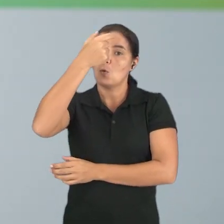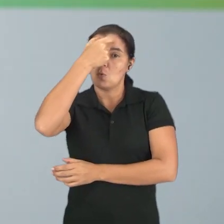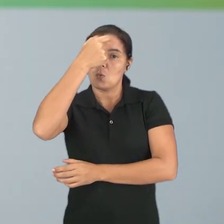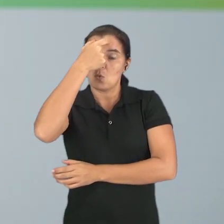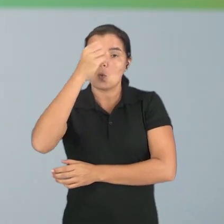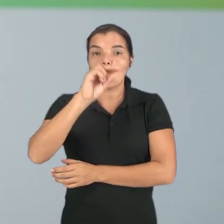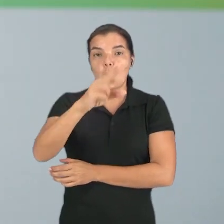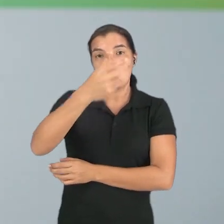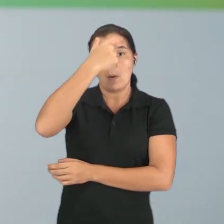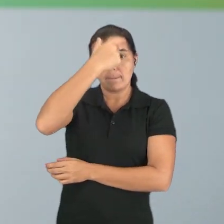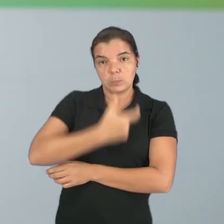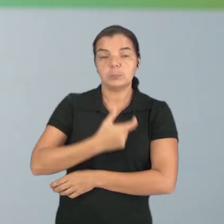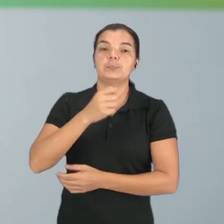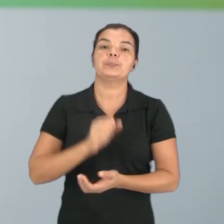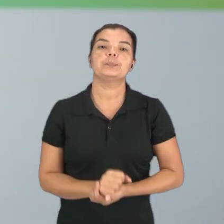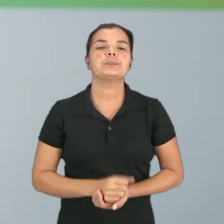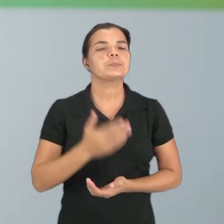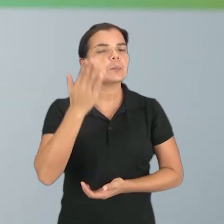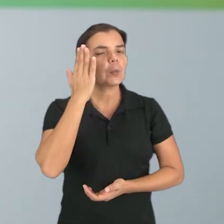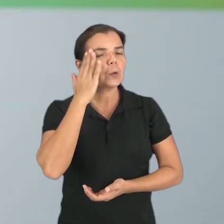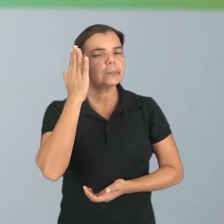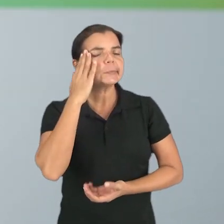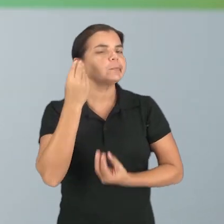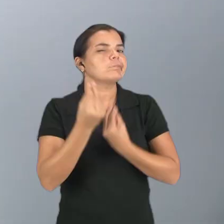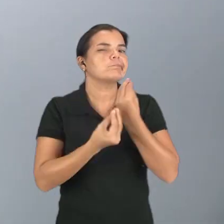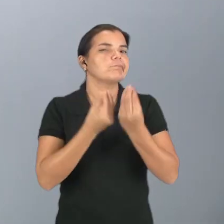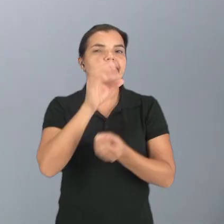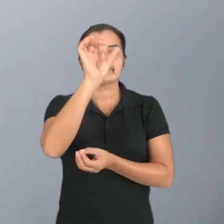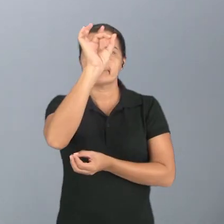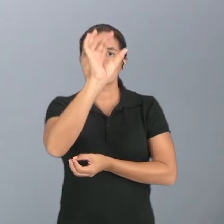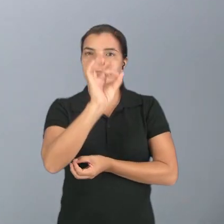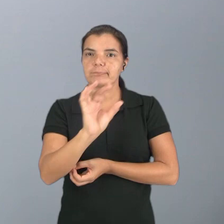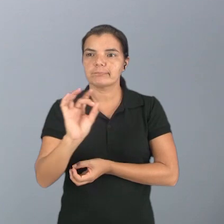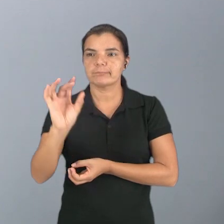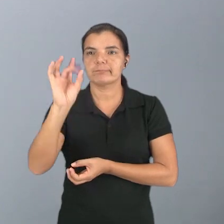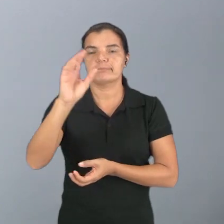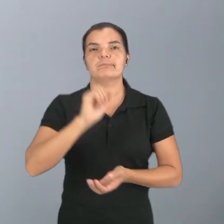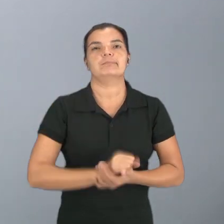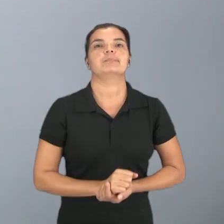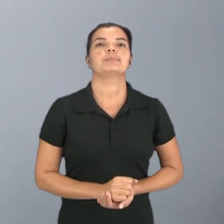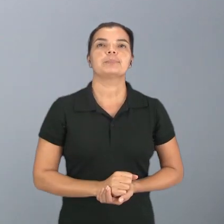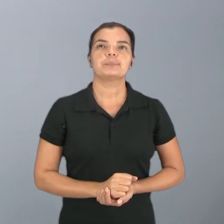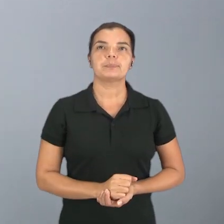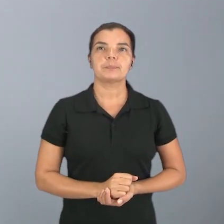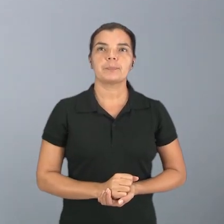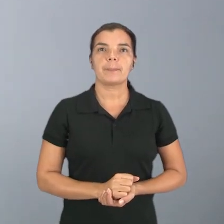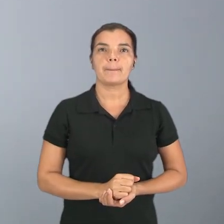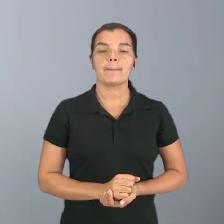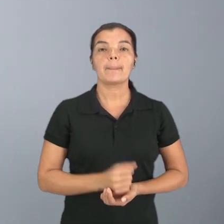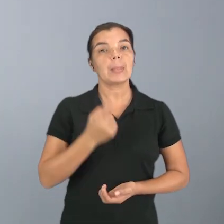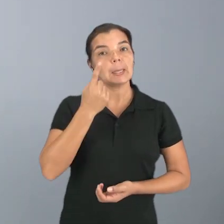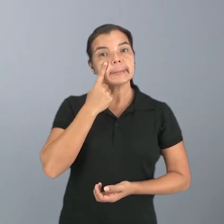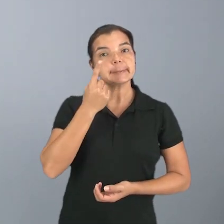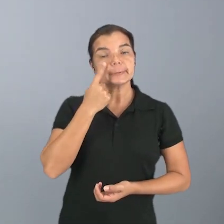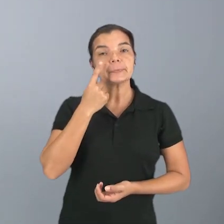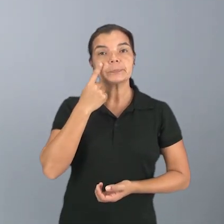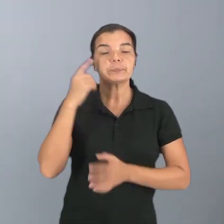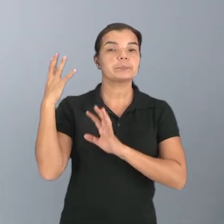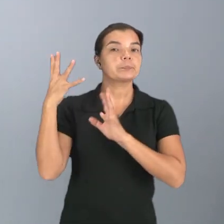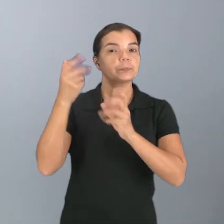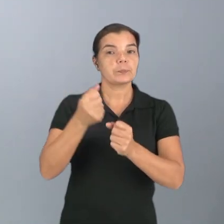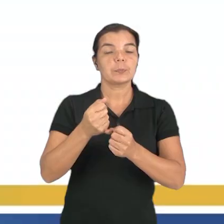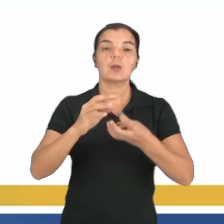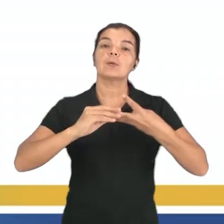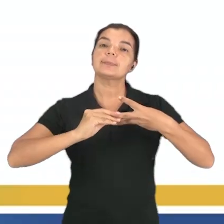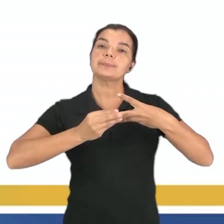ou a um tipo de indivíduo. Vamos entender melhor o que quer dizer cada uma dessas estruturas. Então, a gente vai retomar aí o